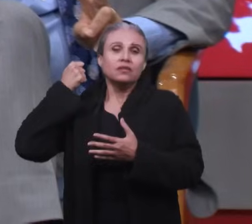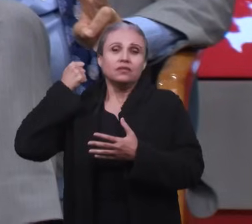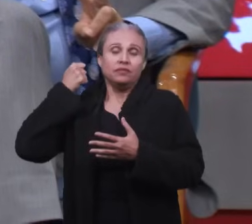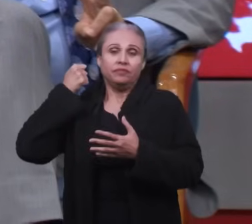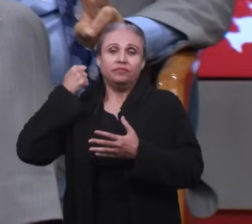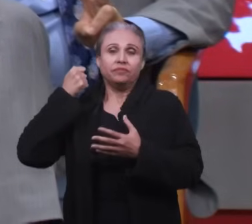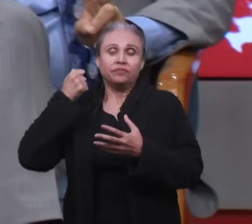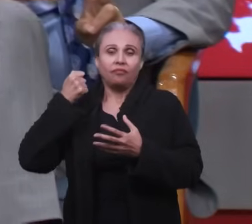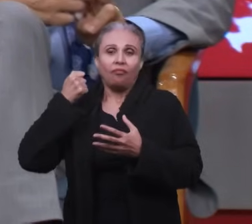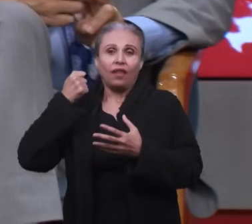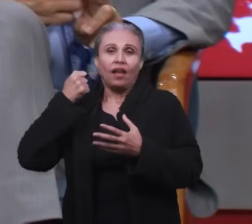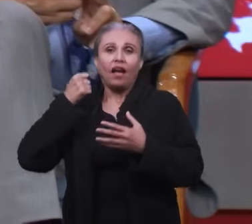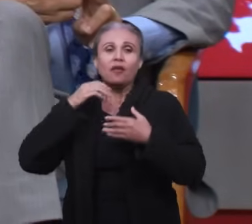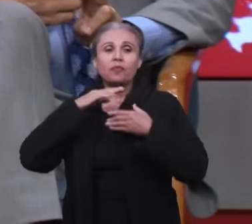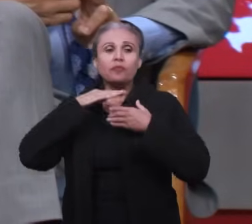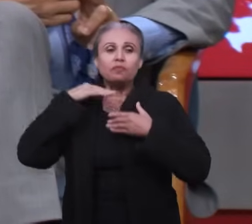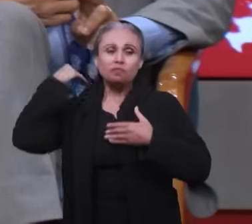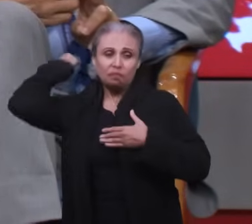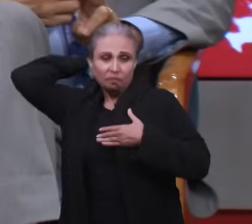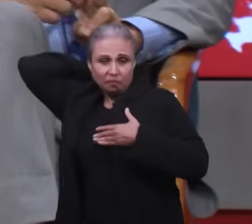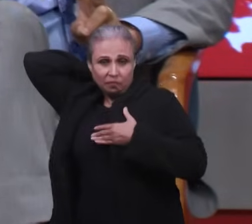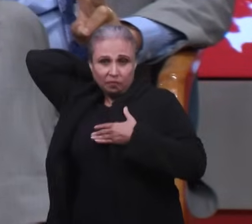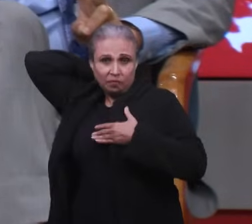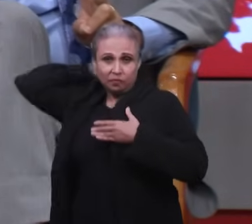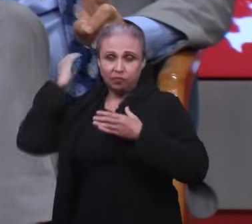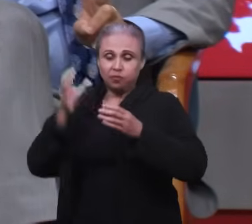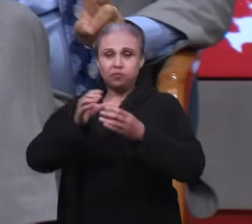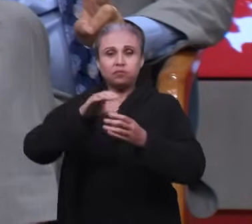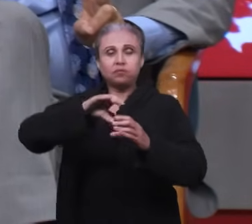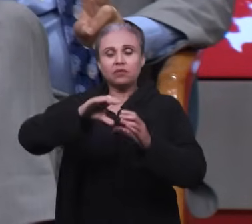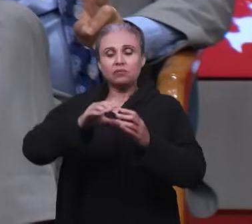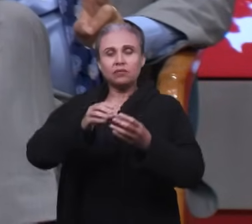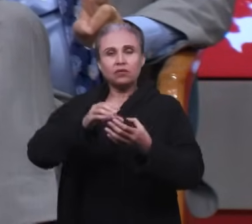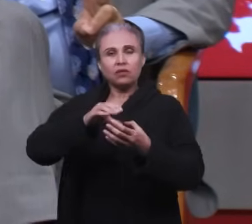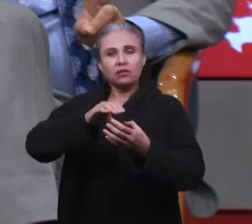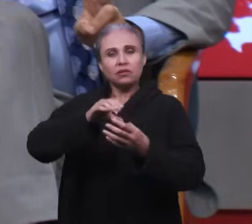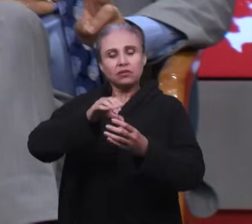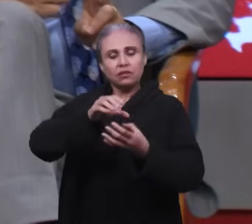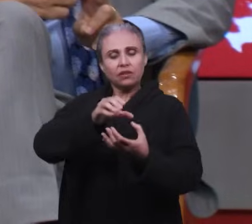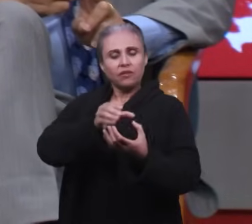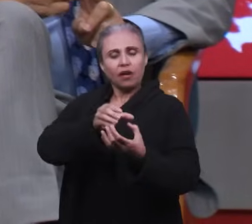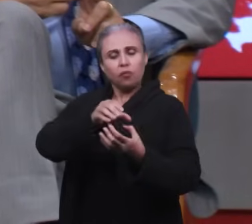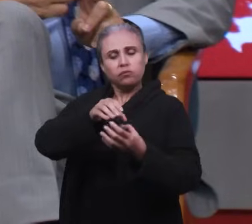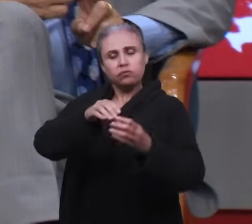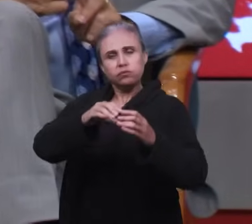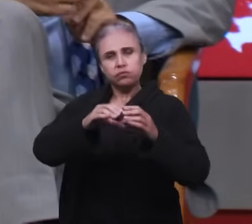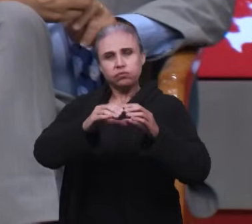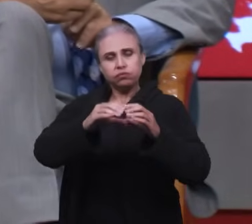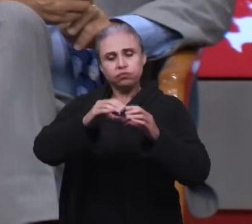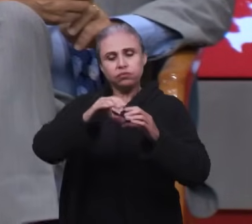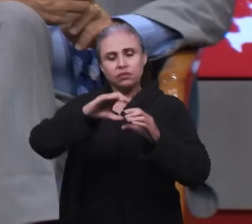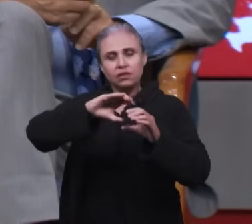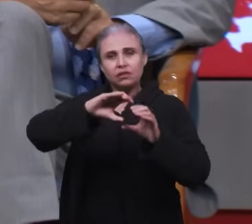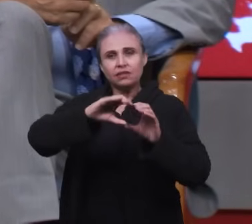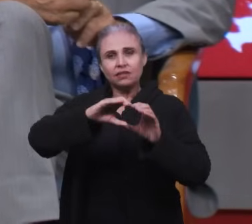a nível de medula cervical, que você tem parada cardiorrespiratória e morte,